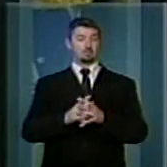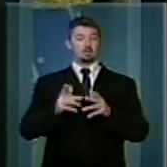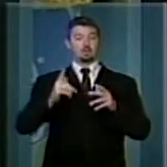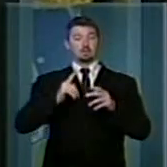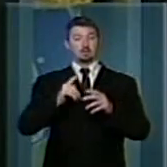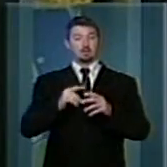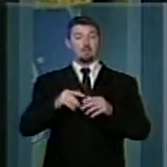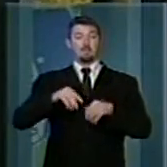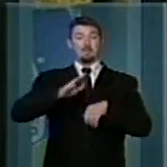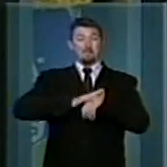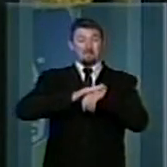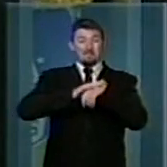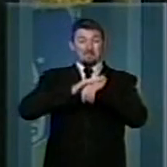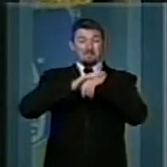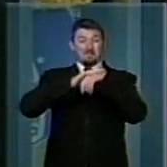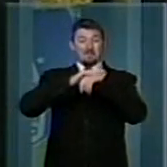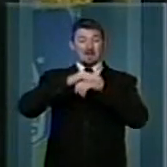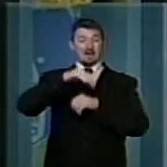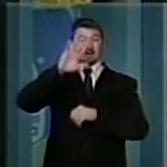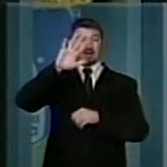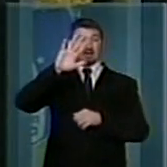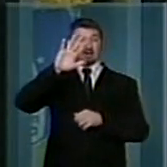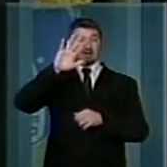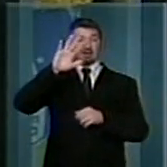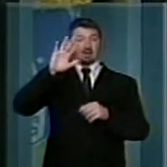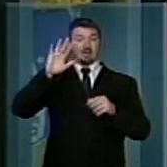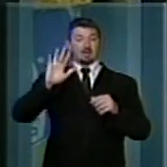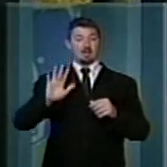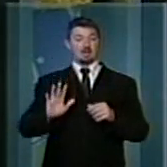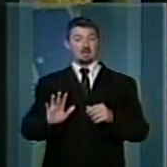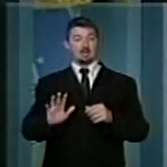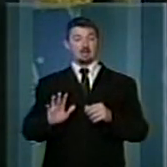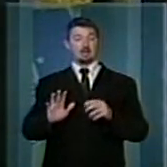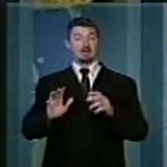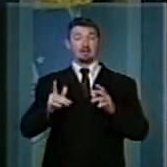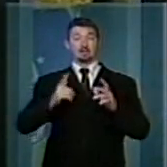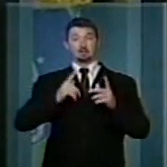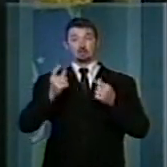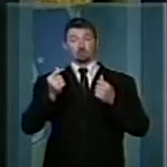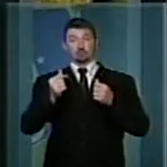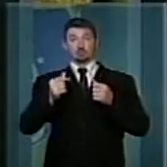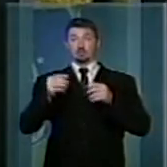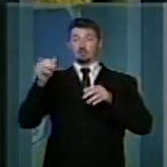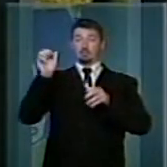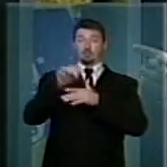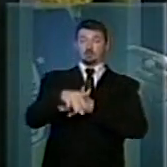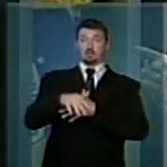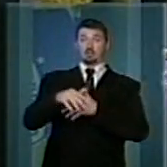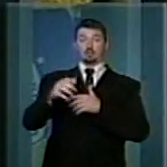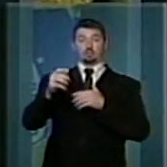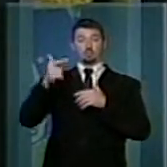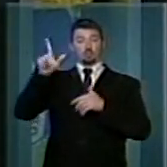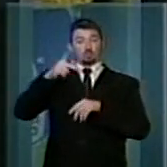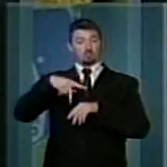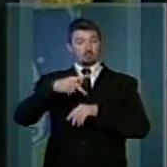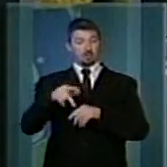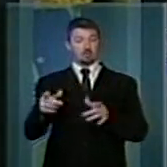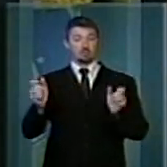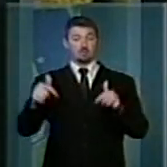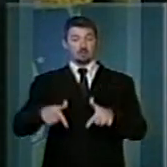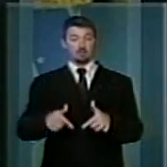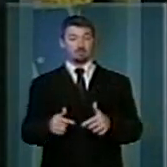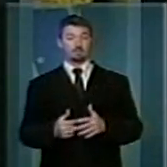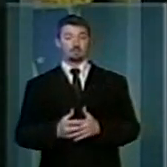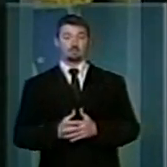exterior, 350 bilhões de dólares depositados no exterior. Hoje o Brasil tem um colchão de liquidez